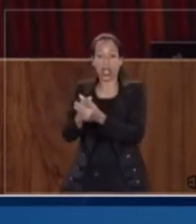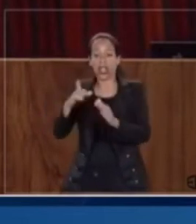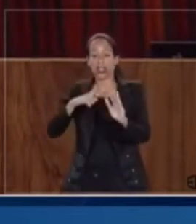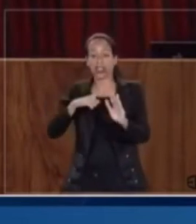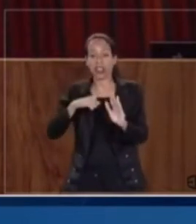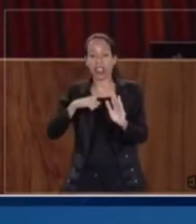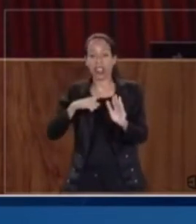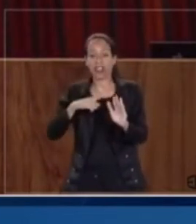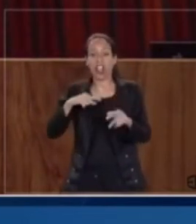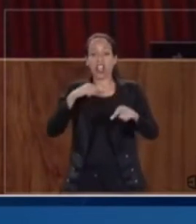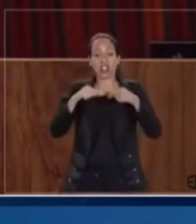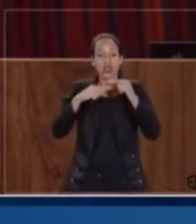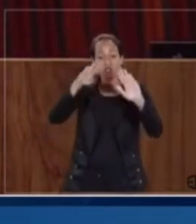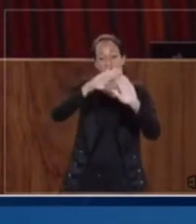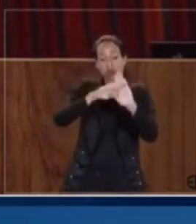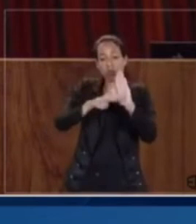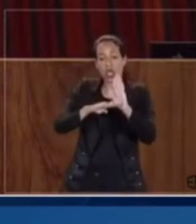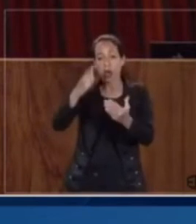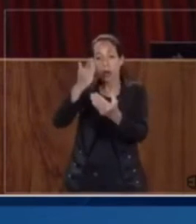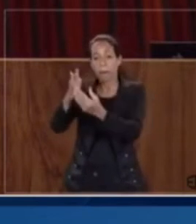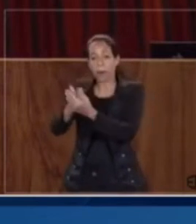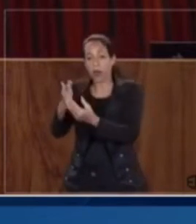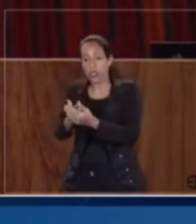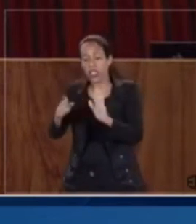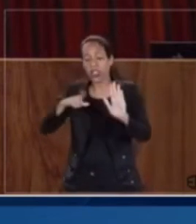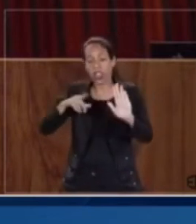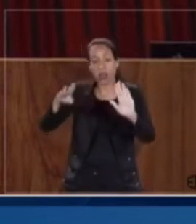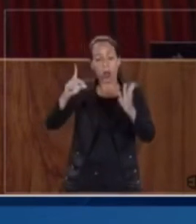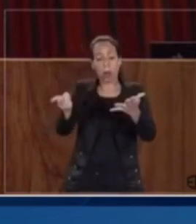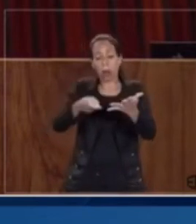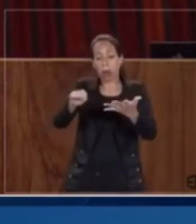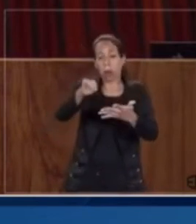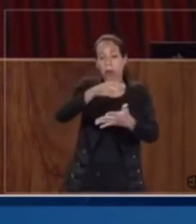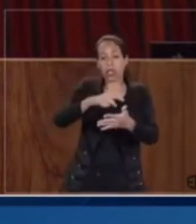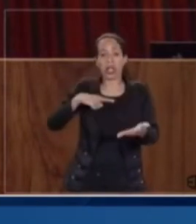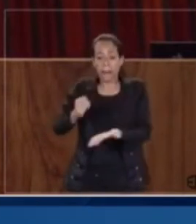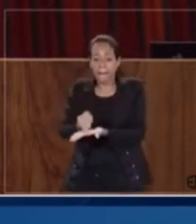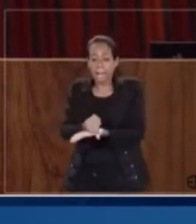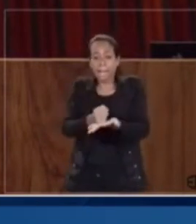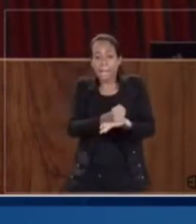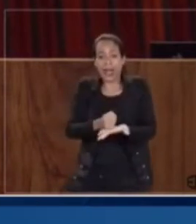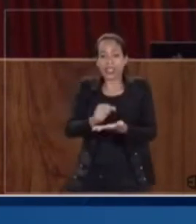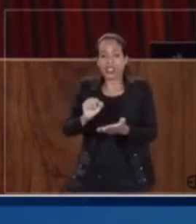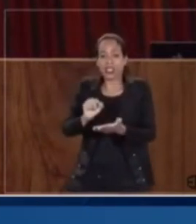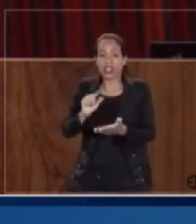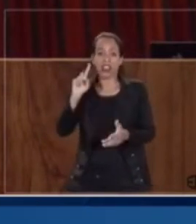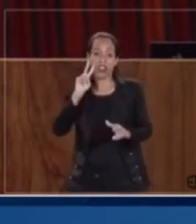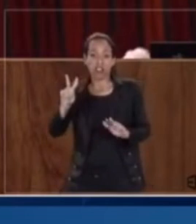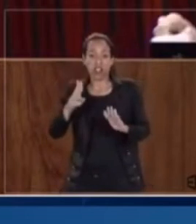eles estão nesse momento sobre uma pressão de defesa da